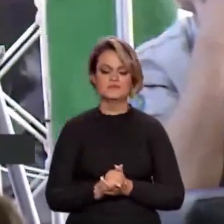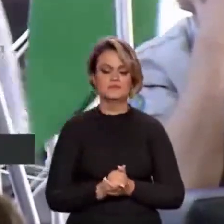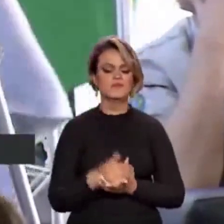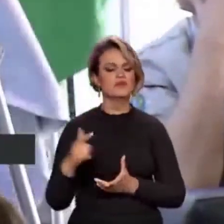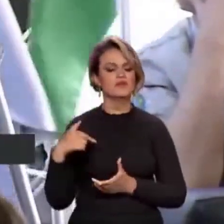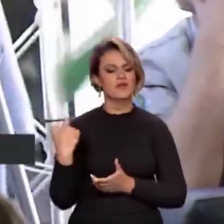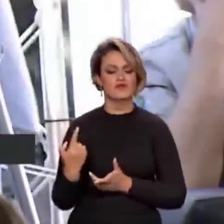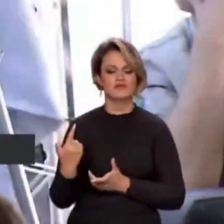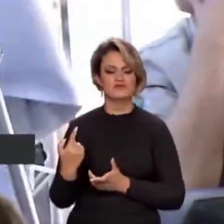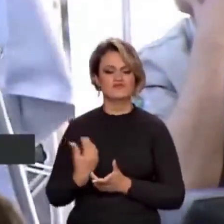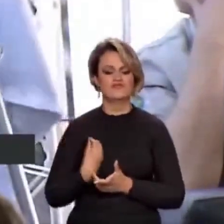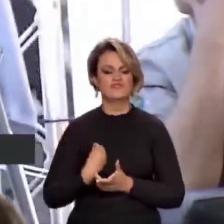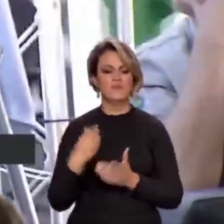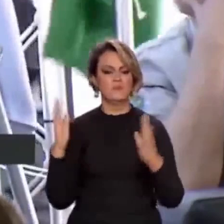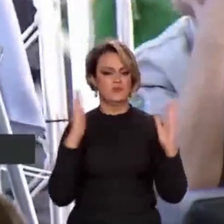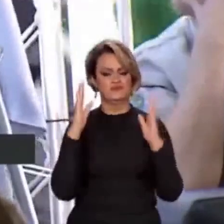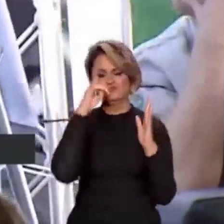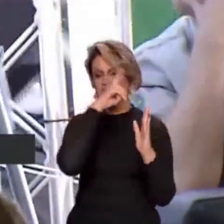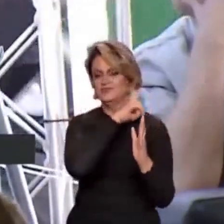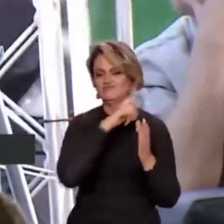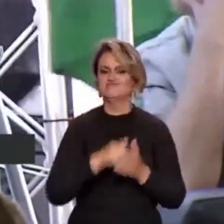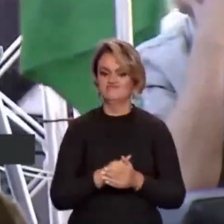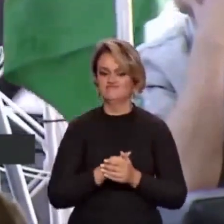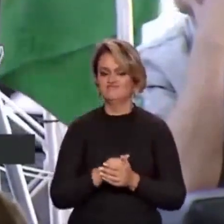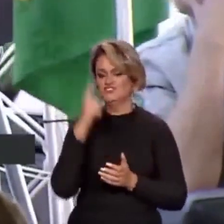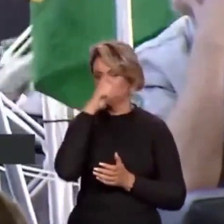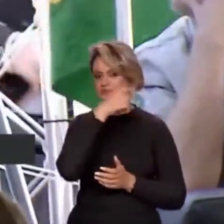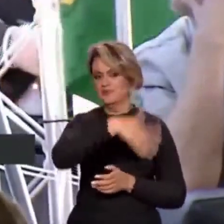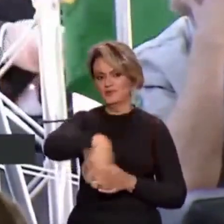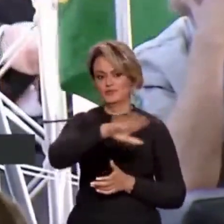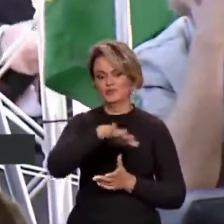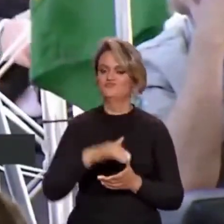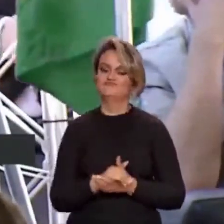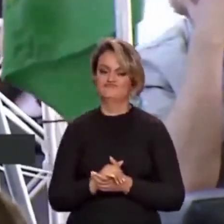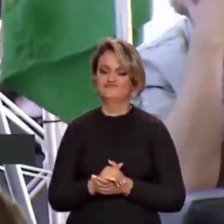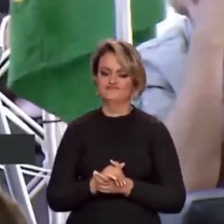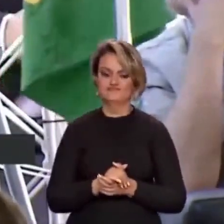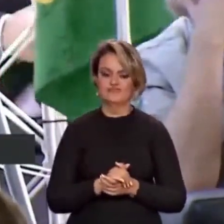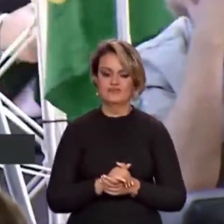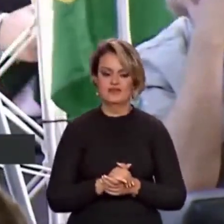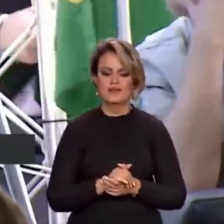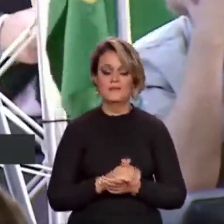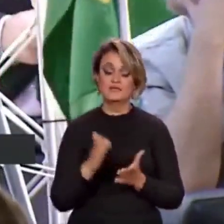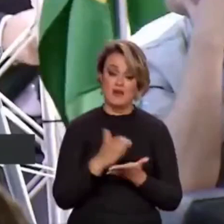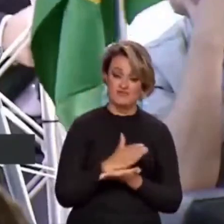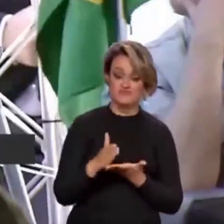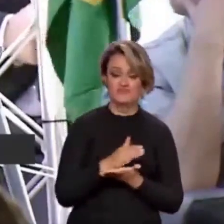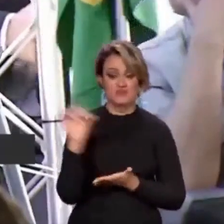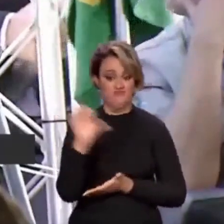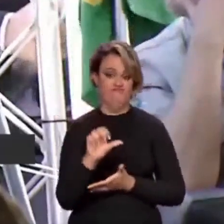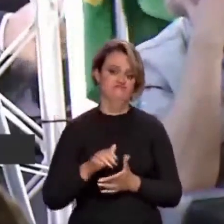estamos vivendo um momento difícil, está difícil para todo mundo, não é? Mas pode ser que para alguns esteja